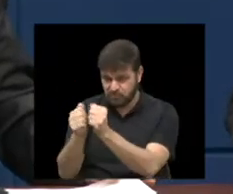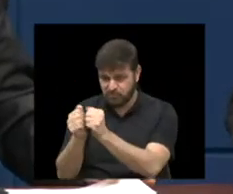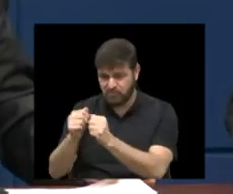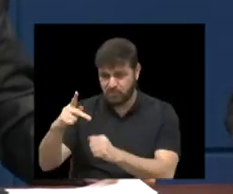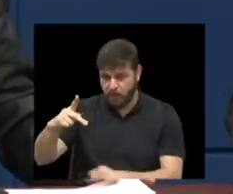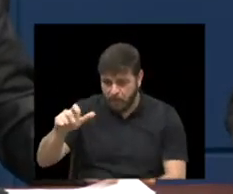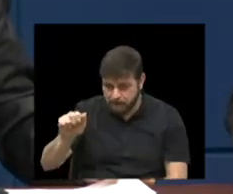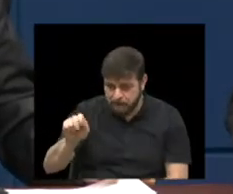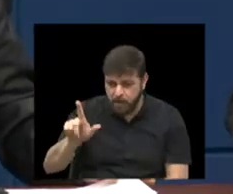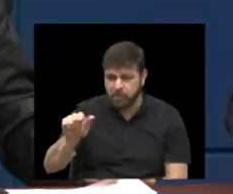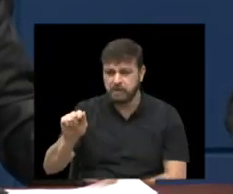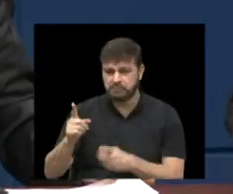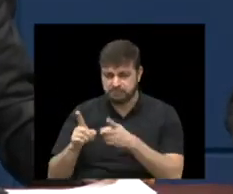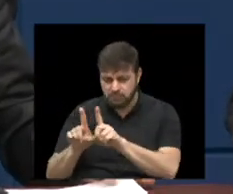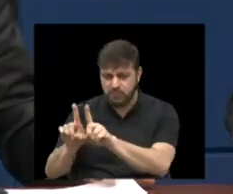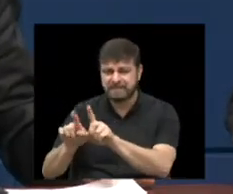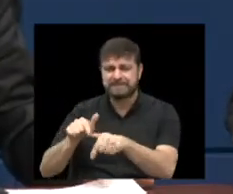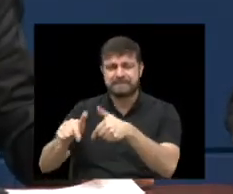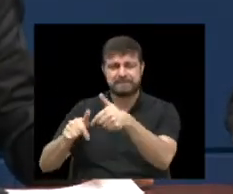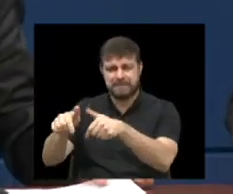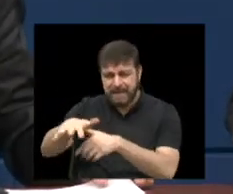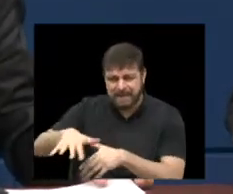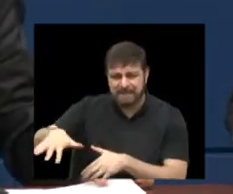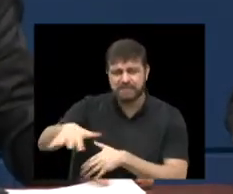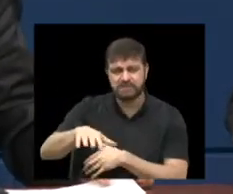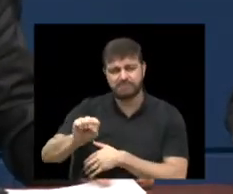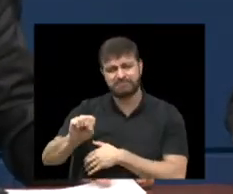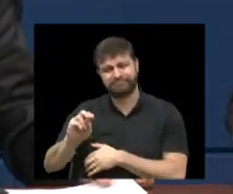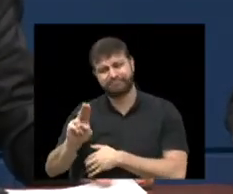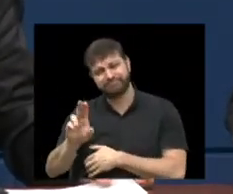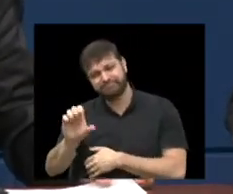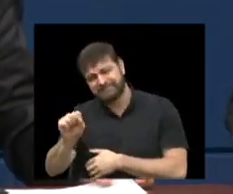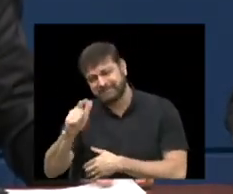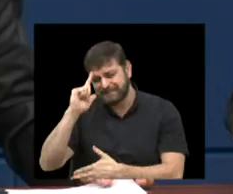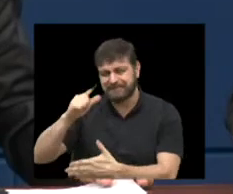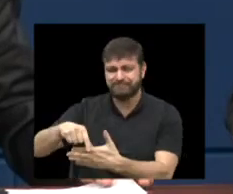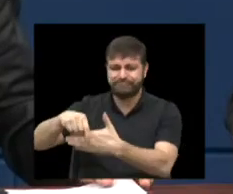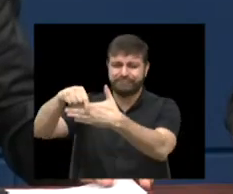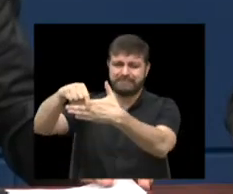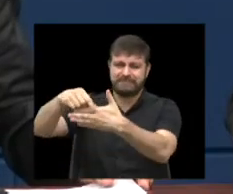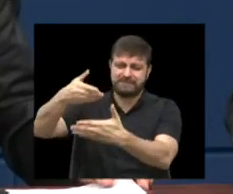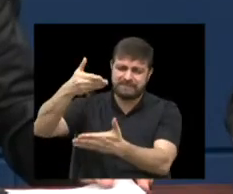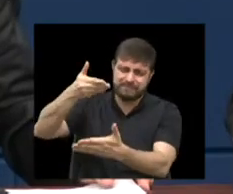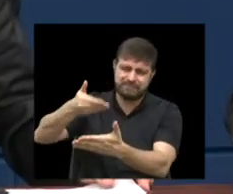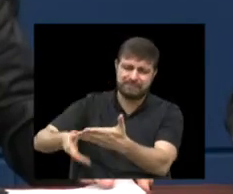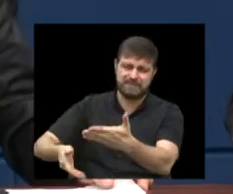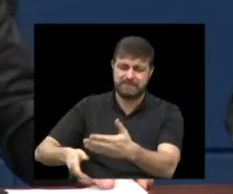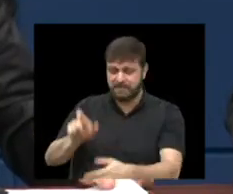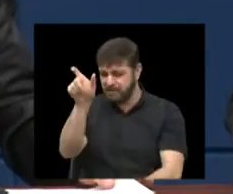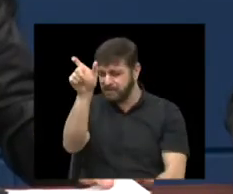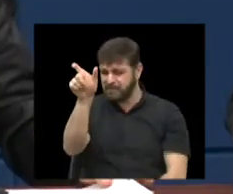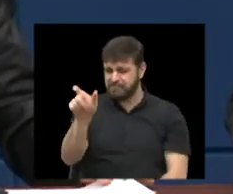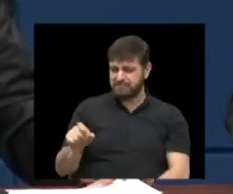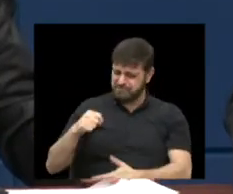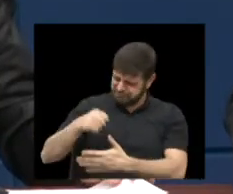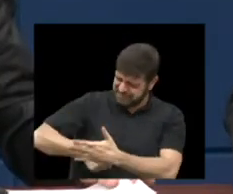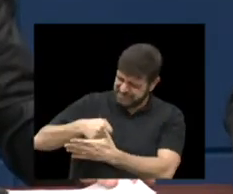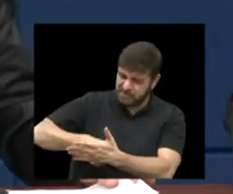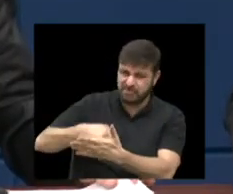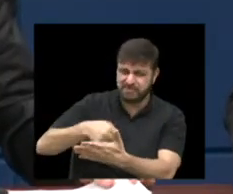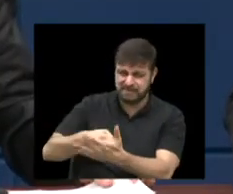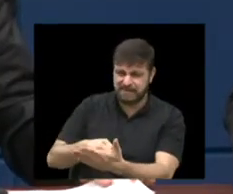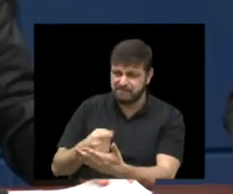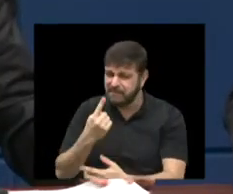um grande trabalho e a região de Souzas perde realmente uma grande liderança, um homem público que lutava por aquela